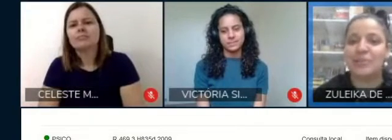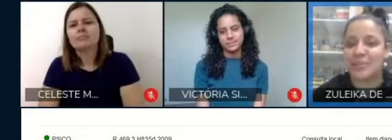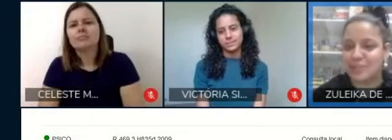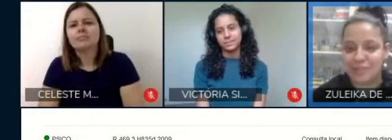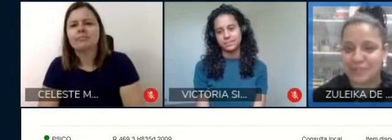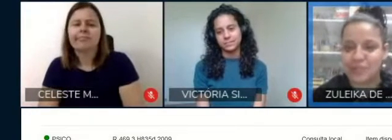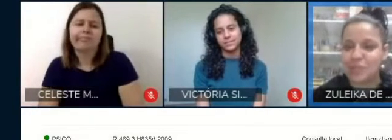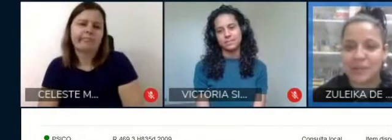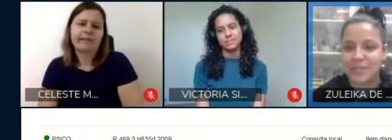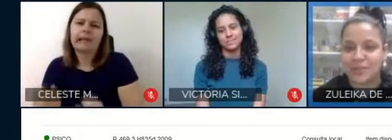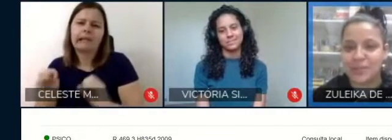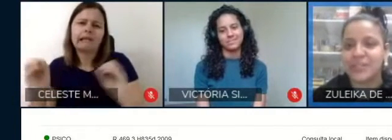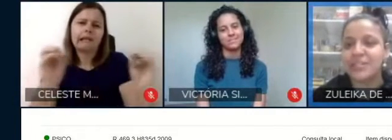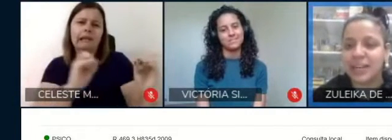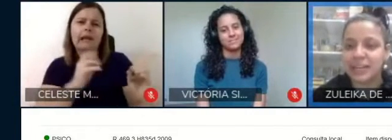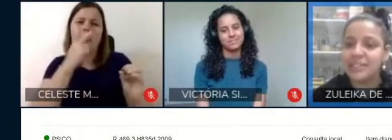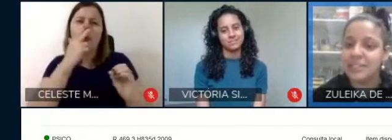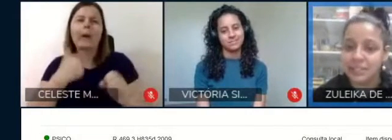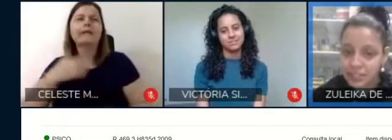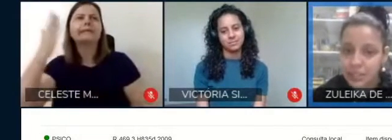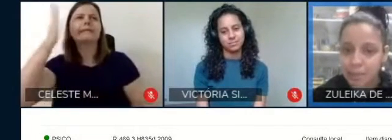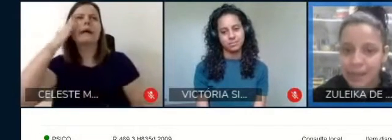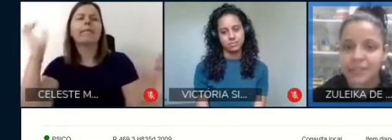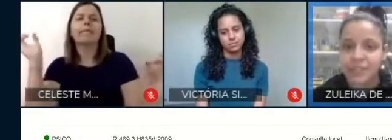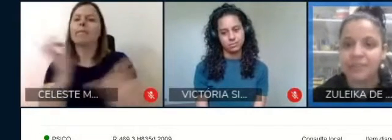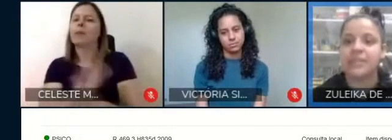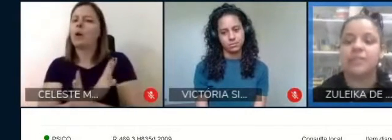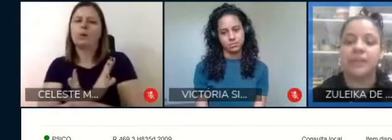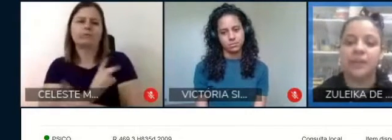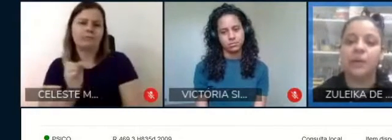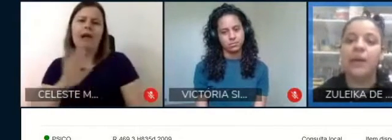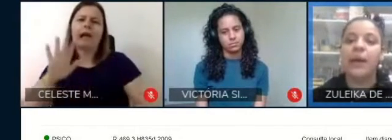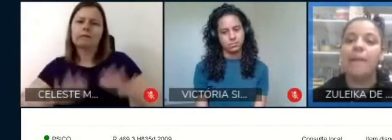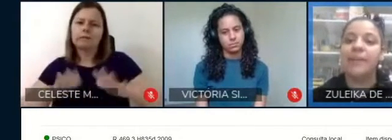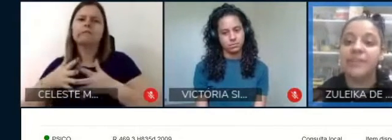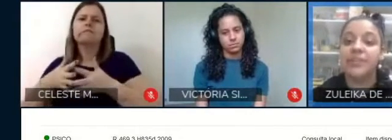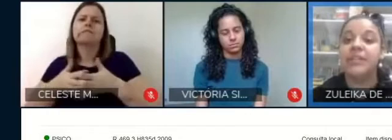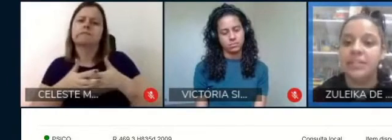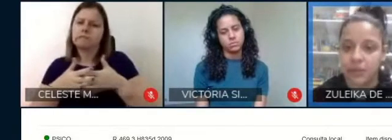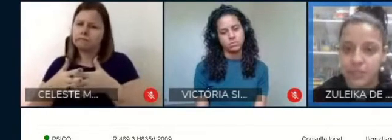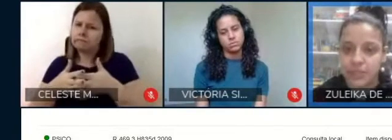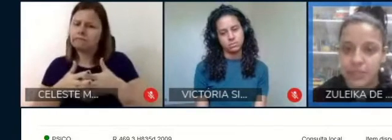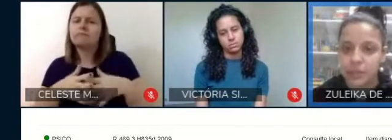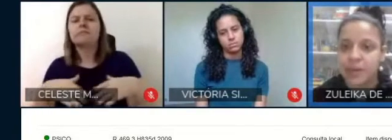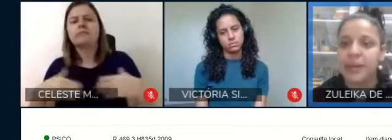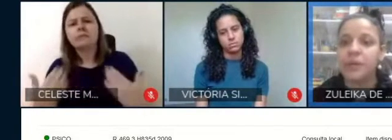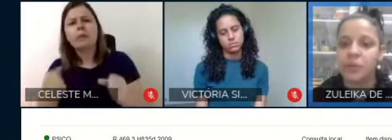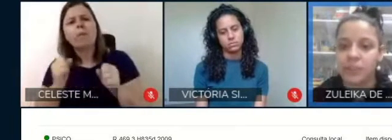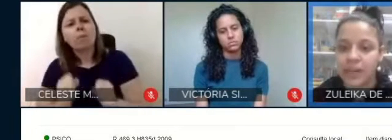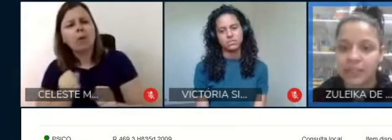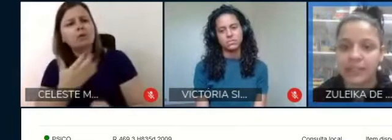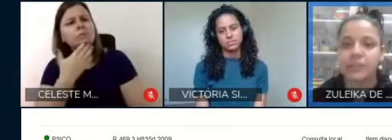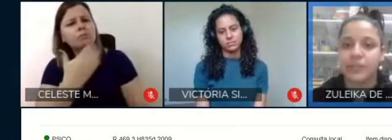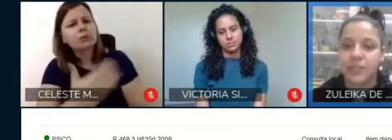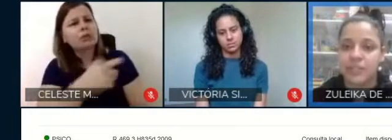ninguém nasceu sabendo como elas são organizadas e a gente se perde mesmo. Então, pedir